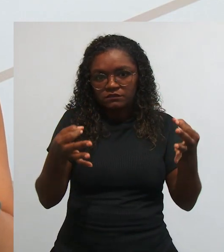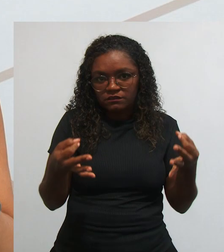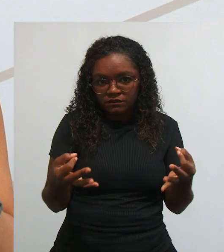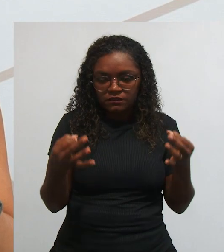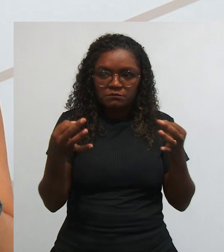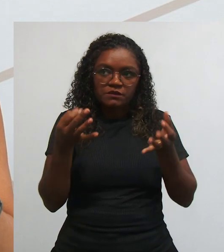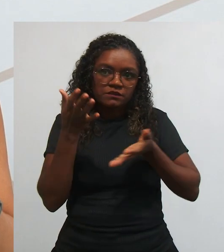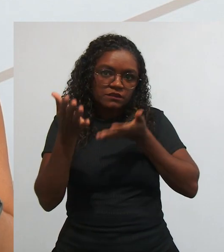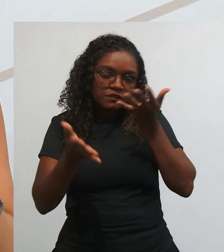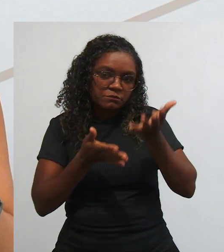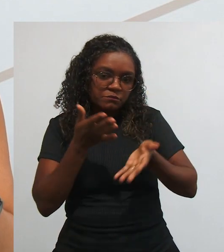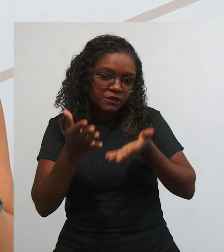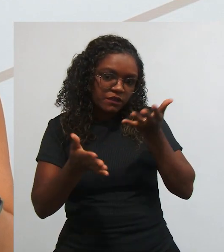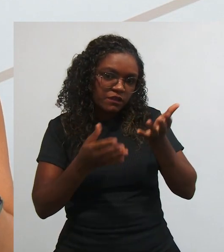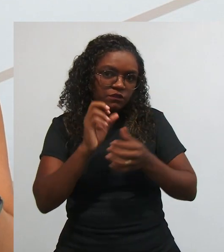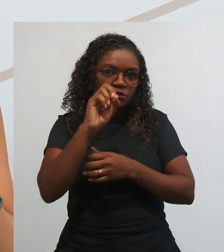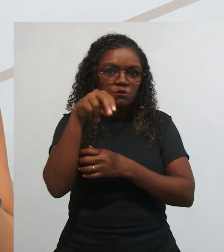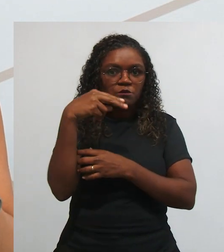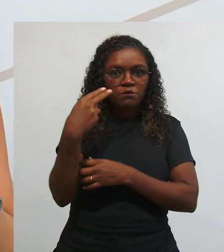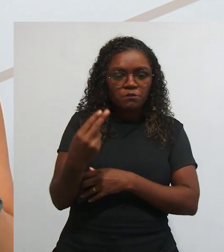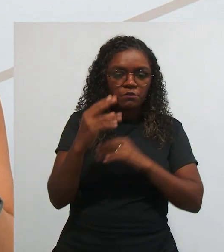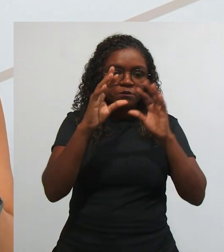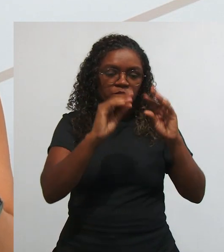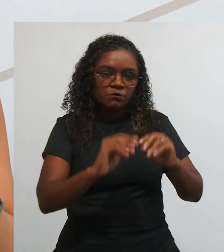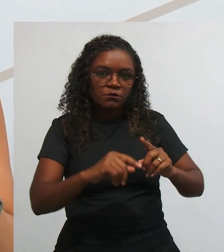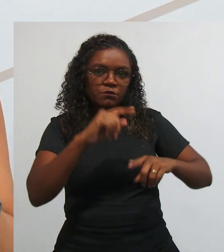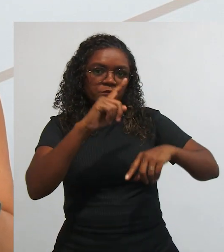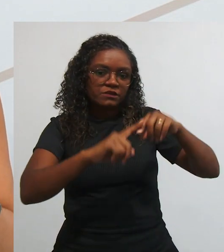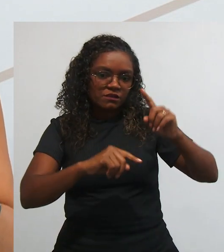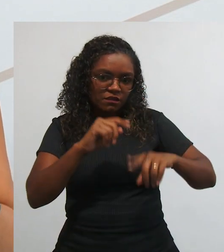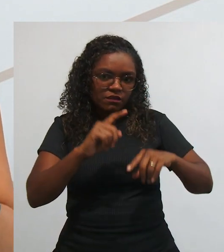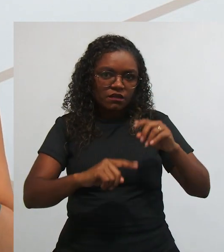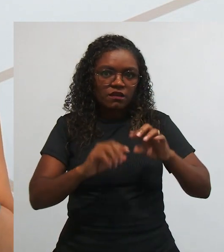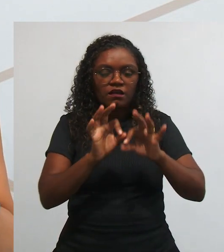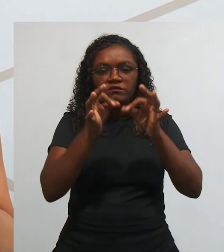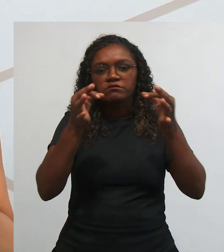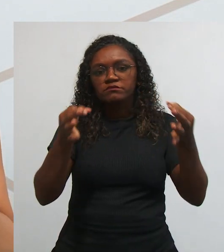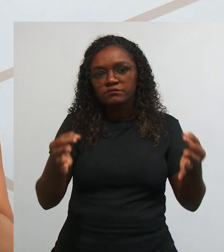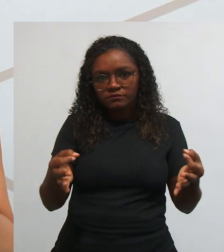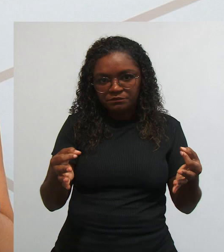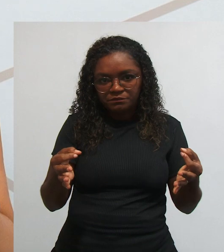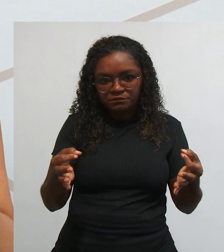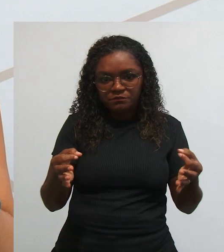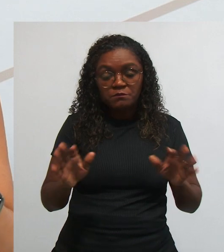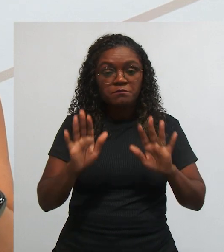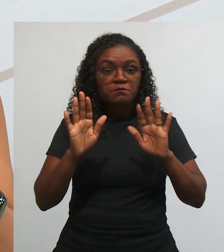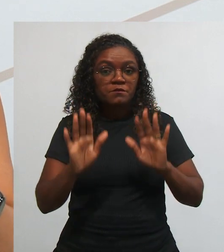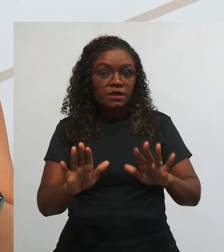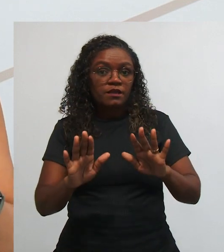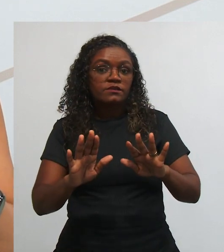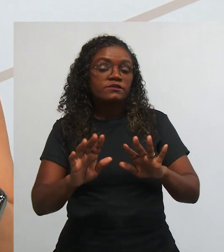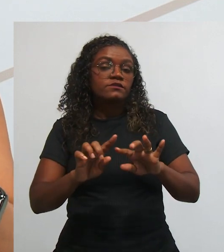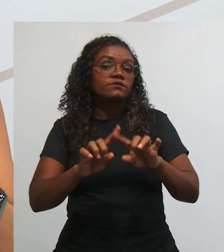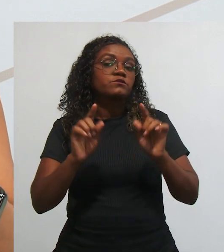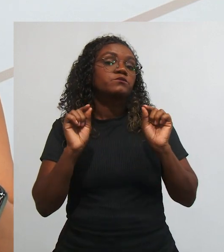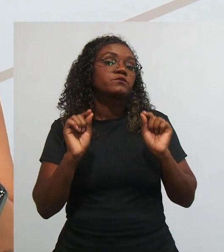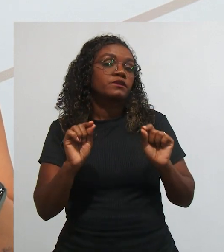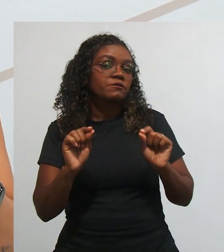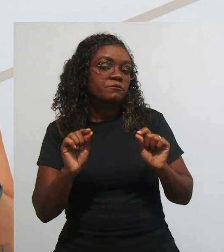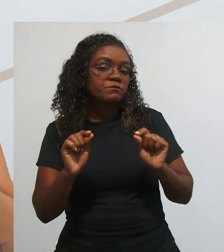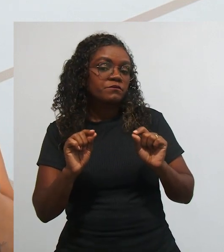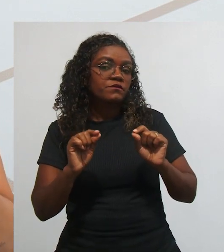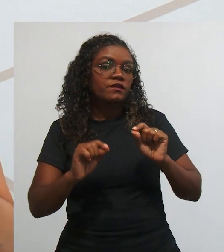no tratamento do objeto ou do conteúdo superficialmente feito, mas se alonga